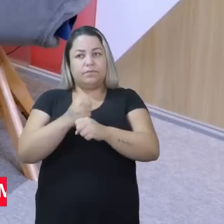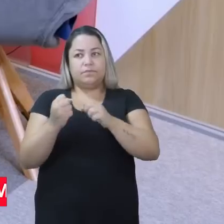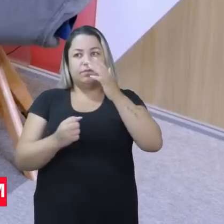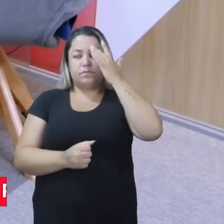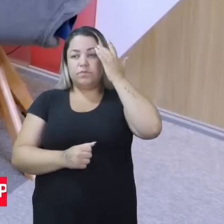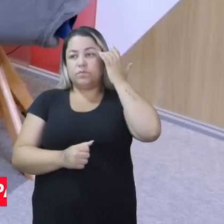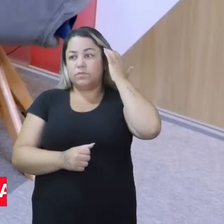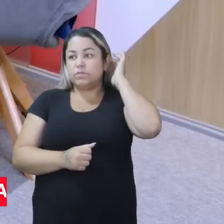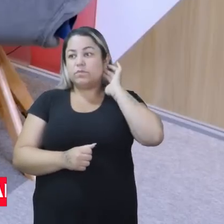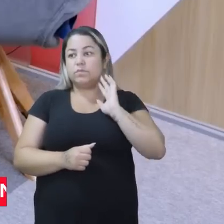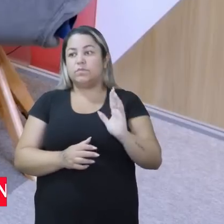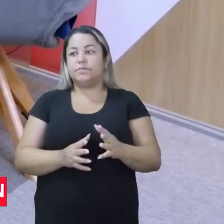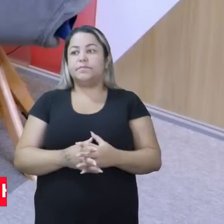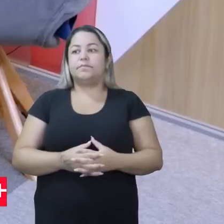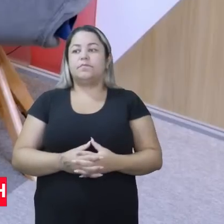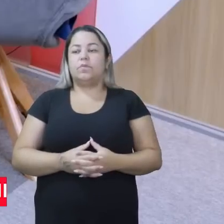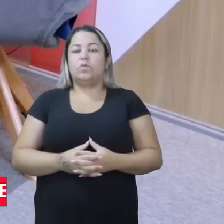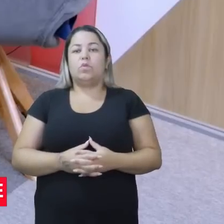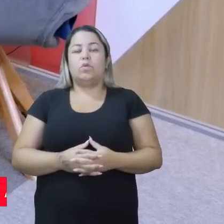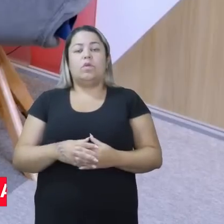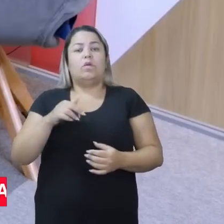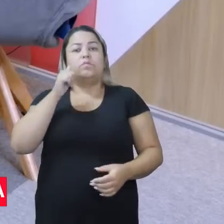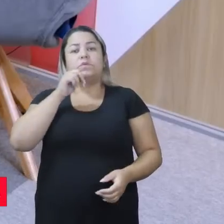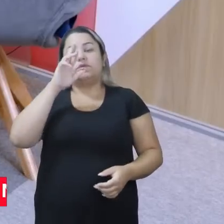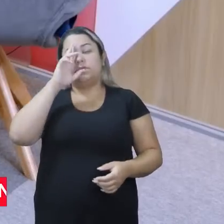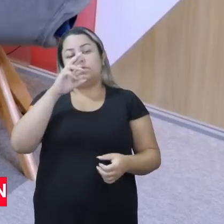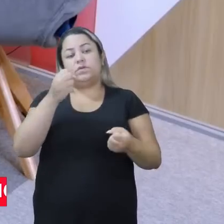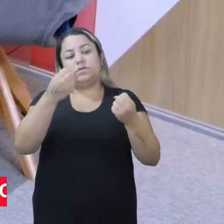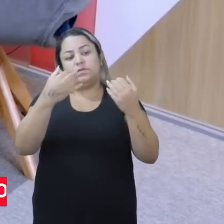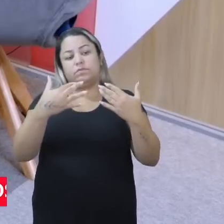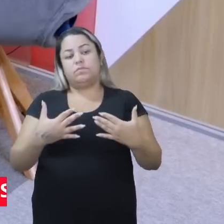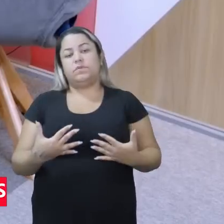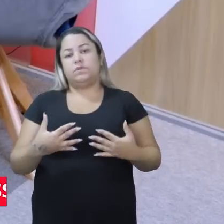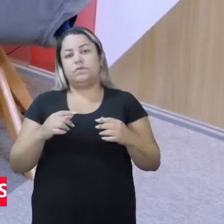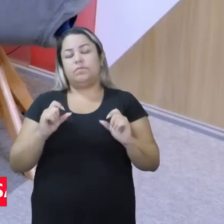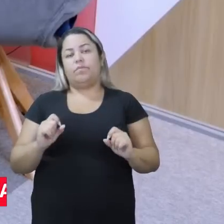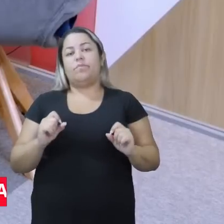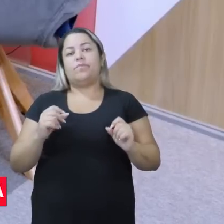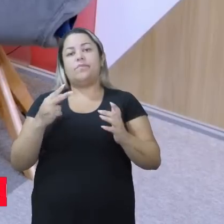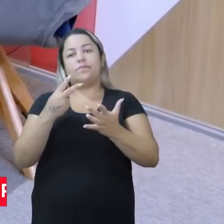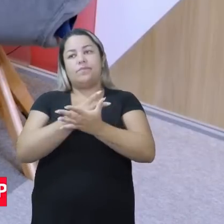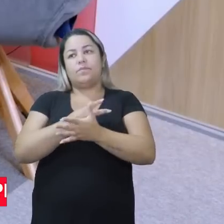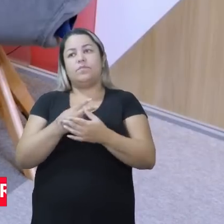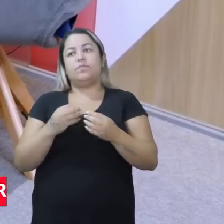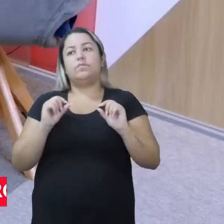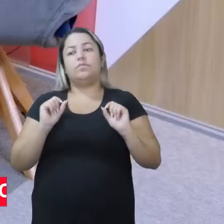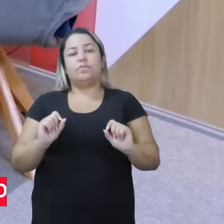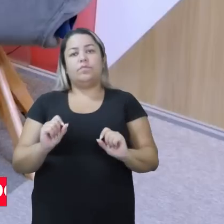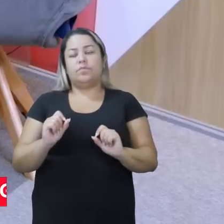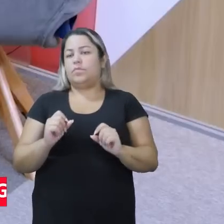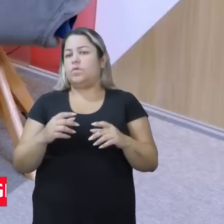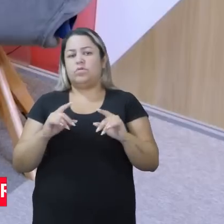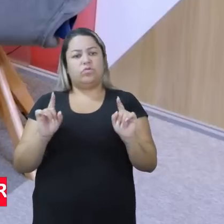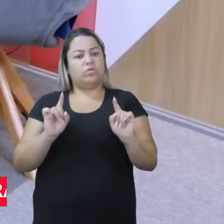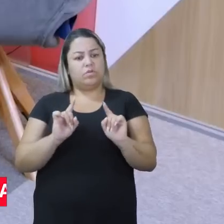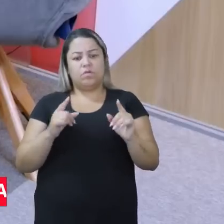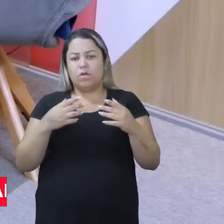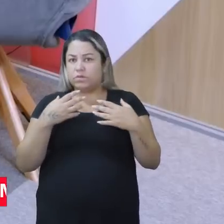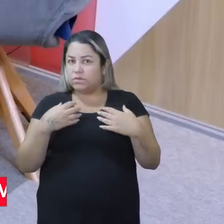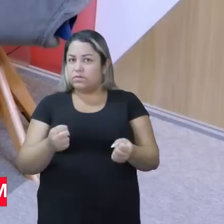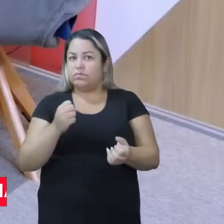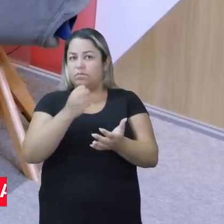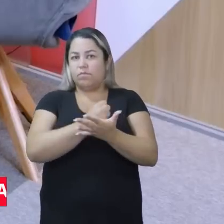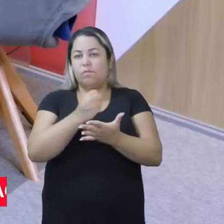anos. E como é que a senhora explica o impacto disso, né? Como explicar a negação desse acordo por